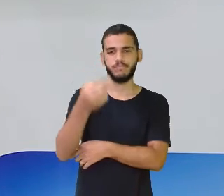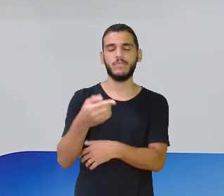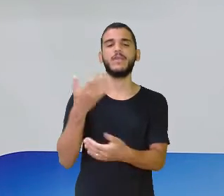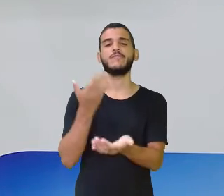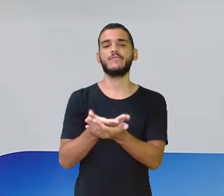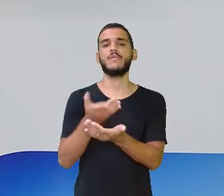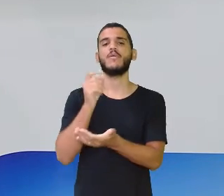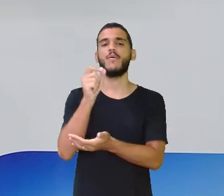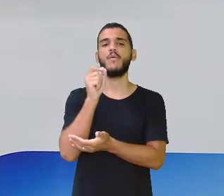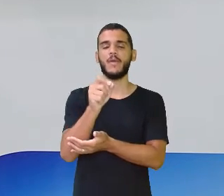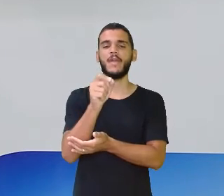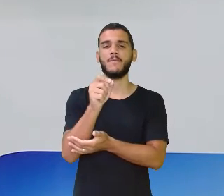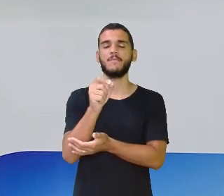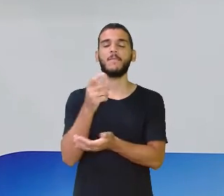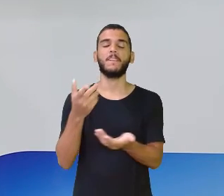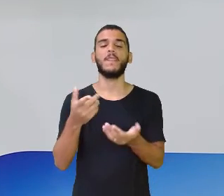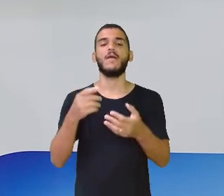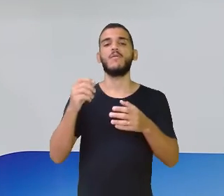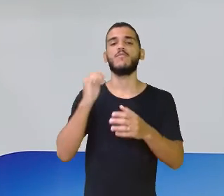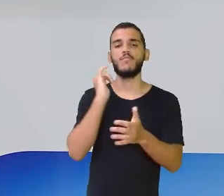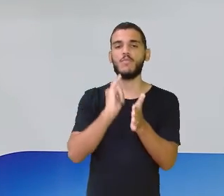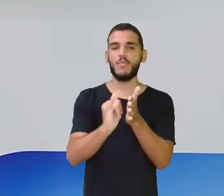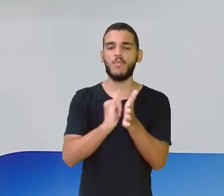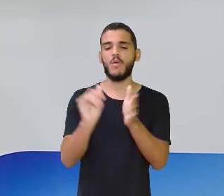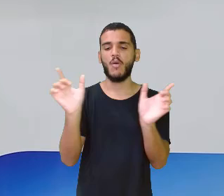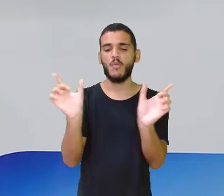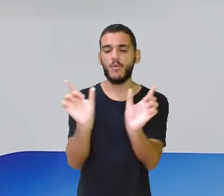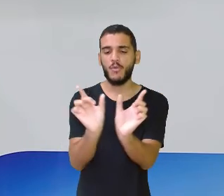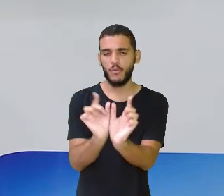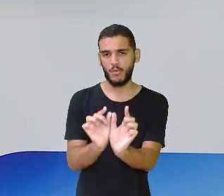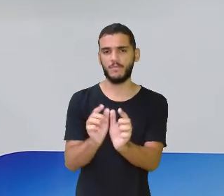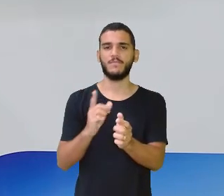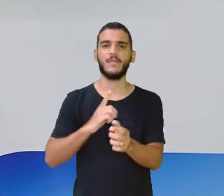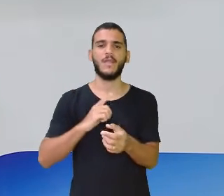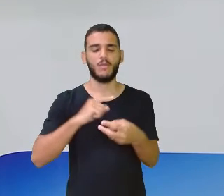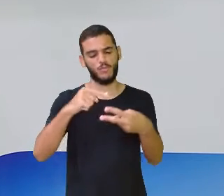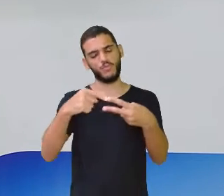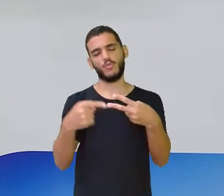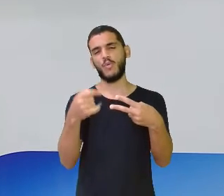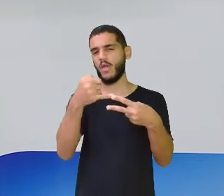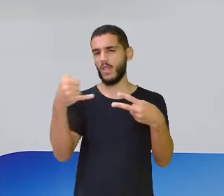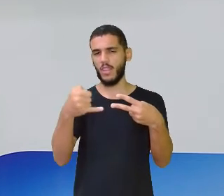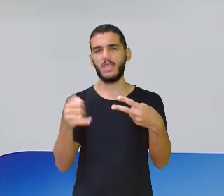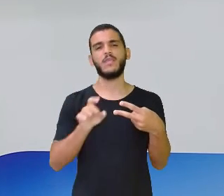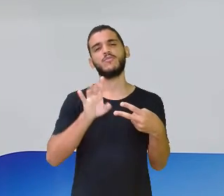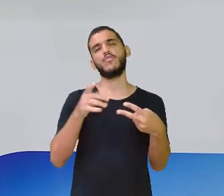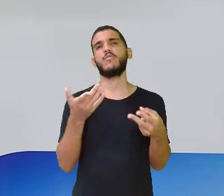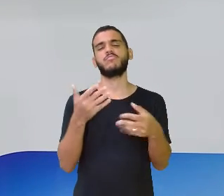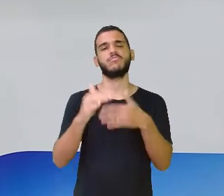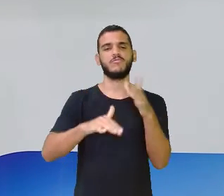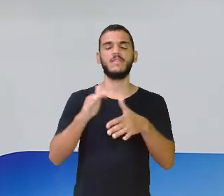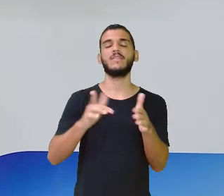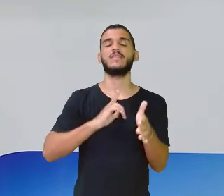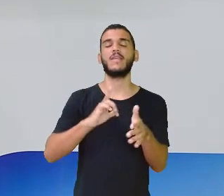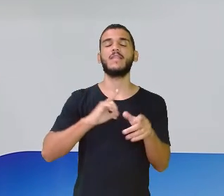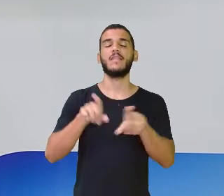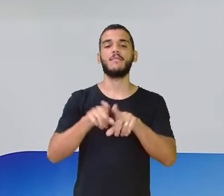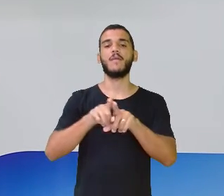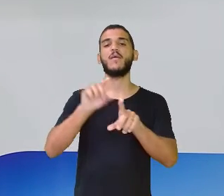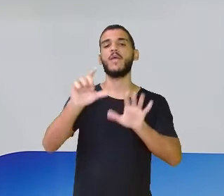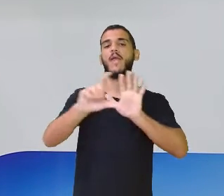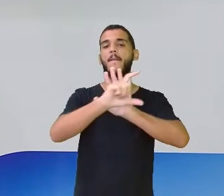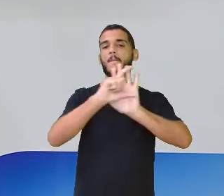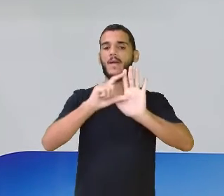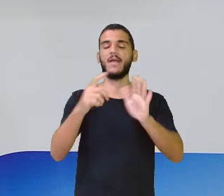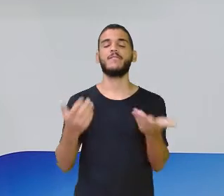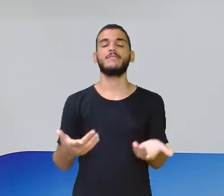conto, aí sim, 2 linhas, 3 linhas, apenas um parágrafo, e vimos aqui também que existe um nanoconto, que está